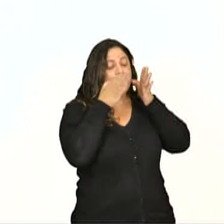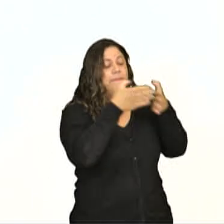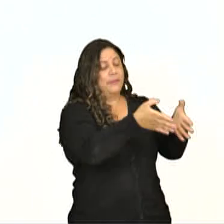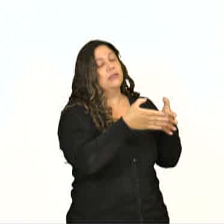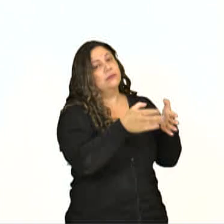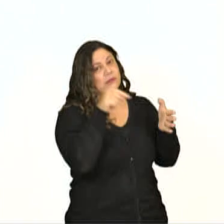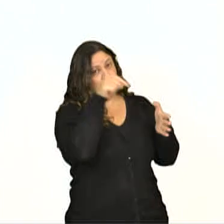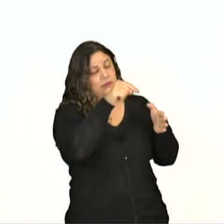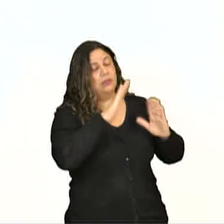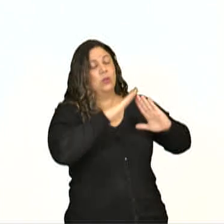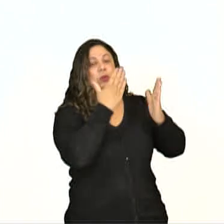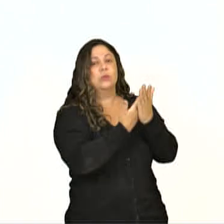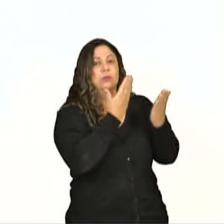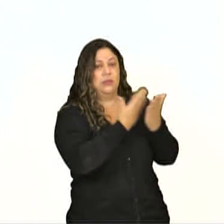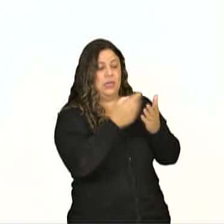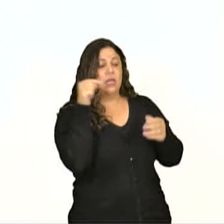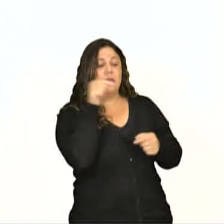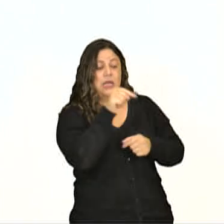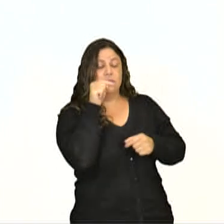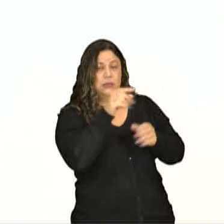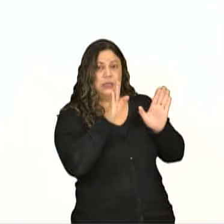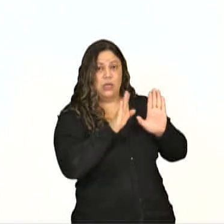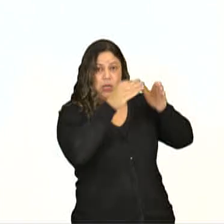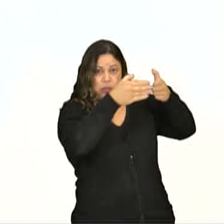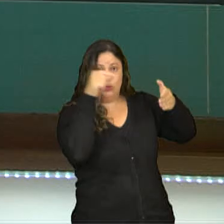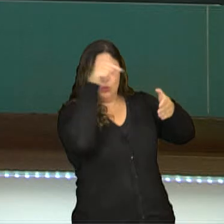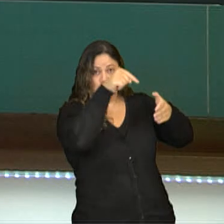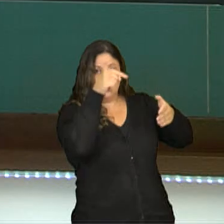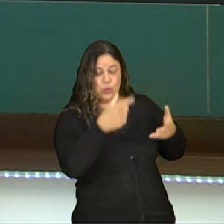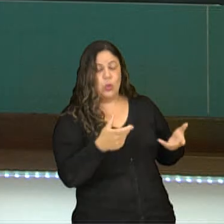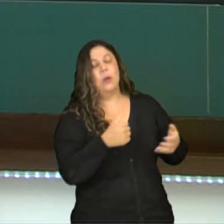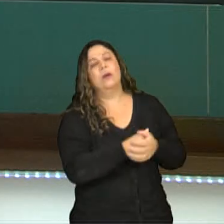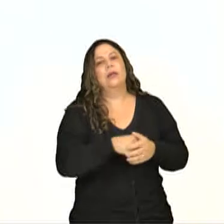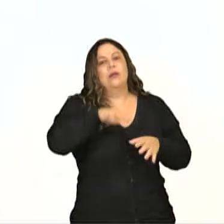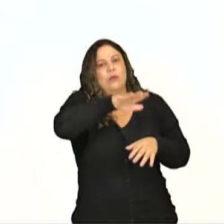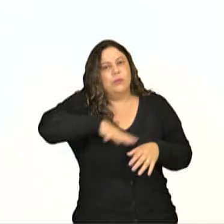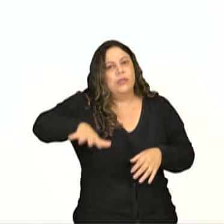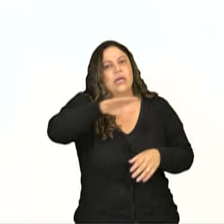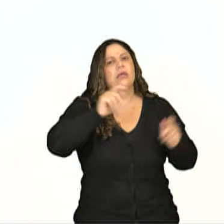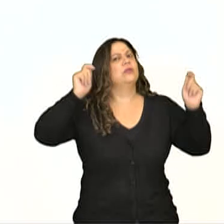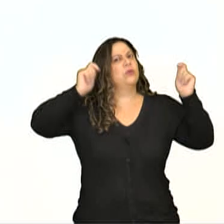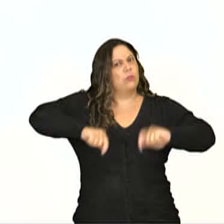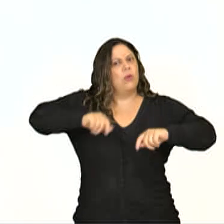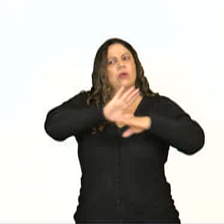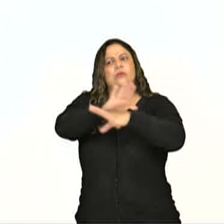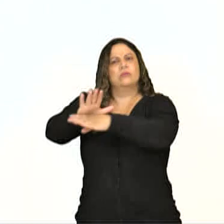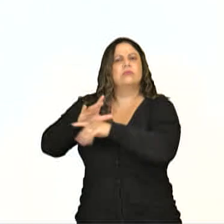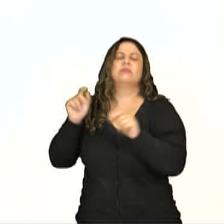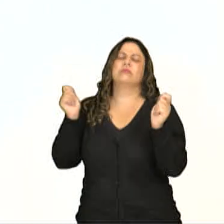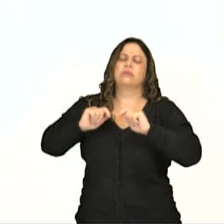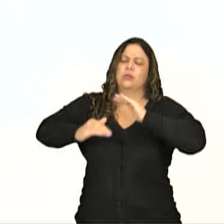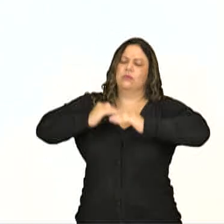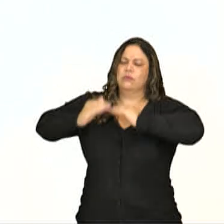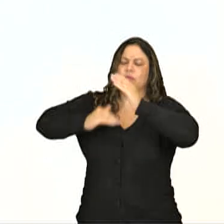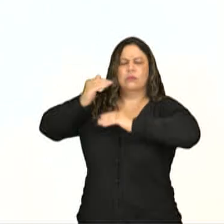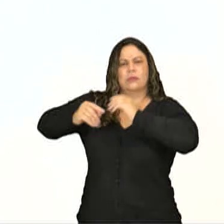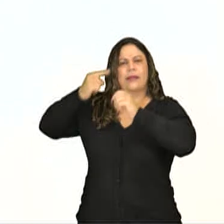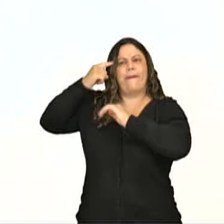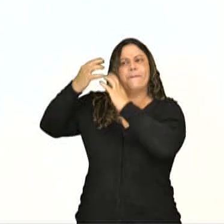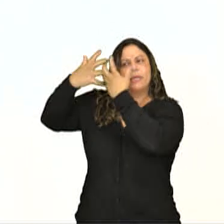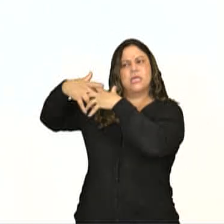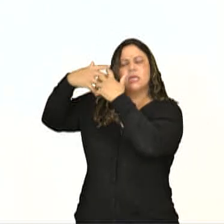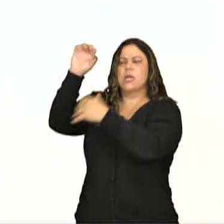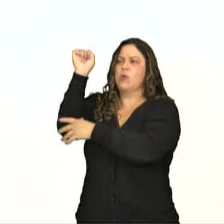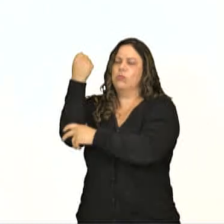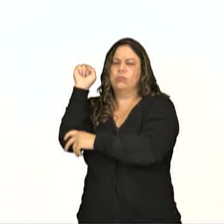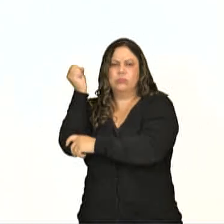corporal do movimento na escola, tá? No ambiente escolar, pode contribuir tanto para o desenvolvimento psicomotor como